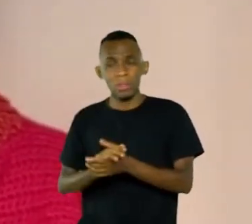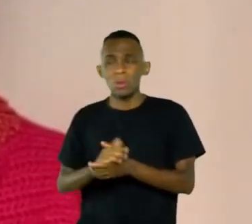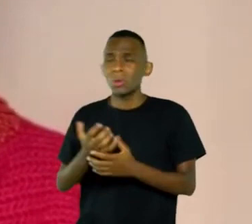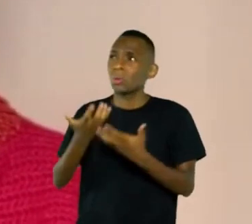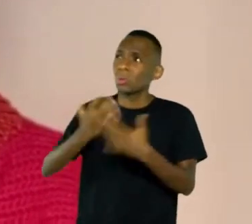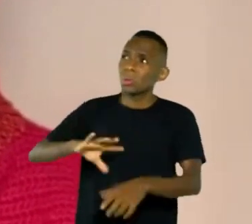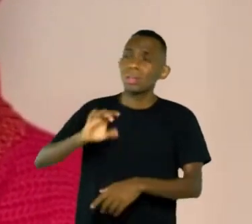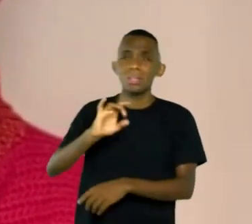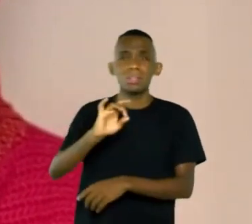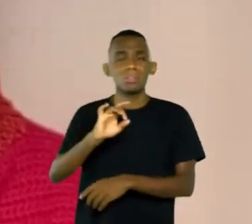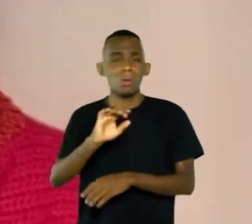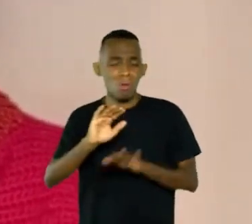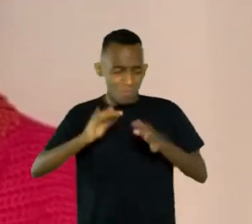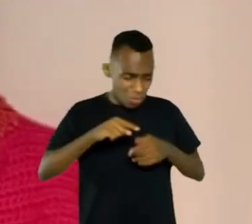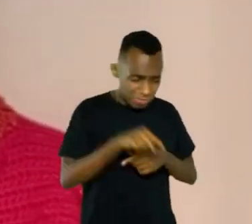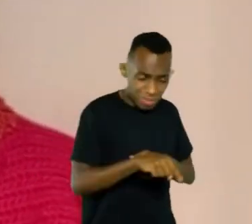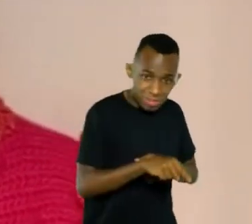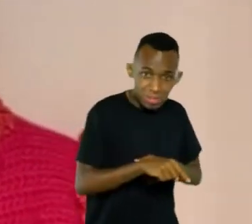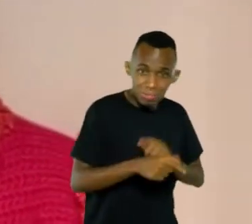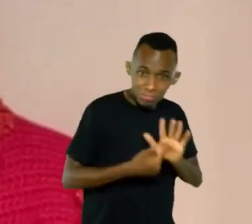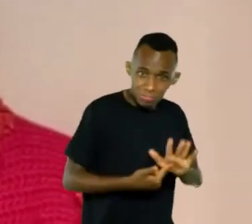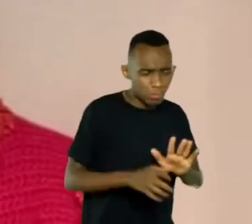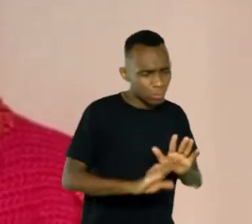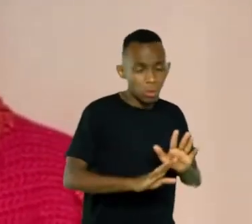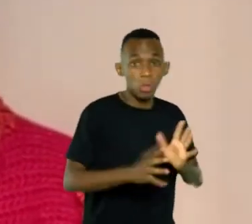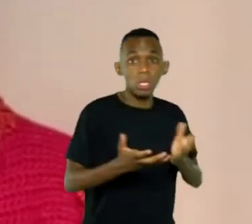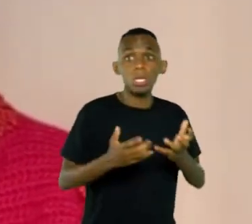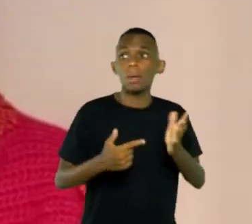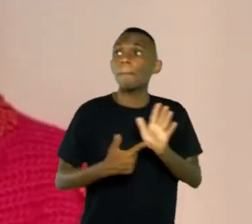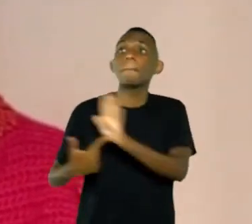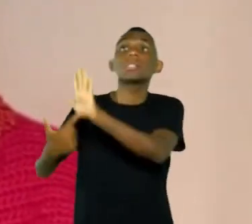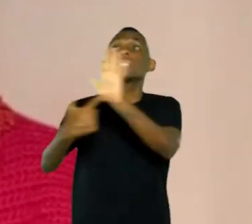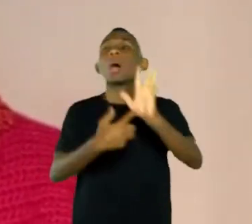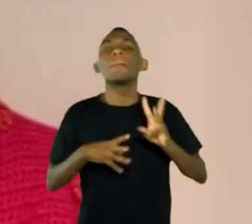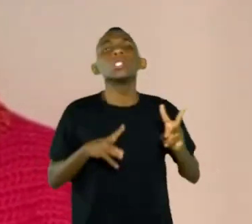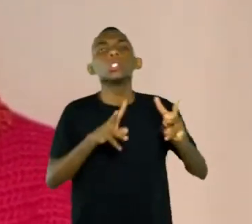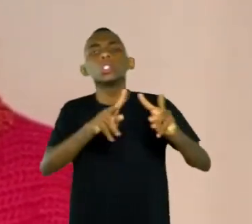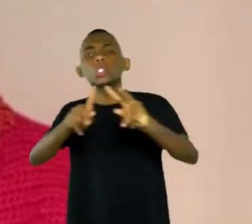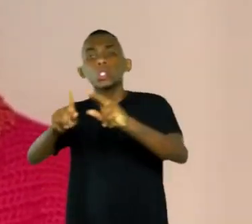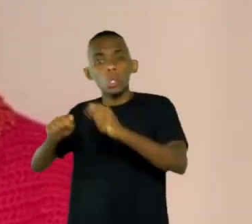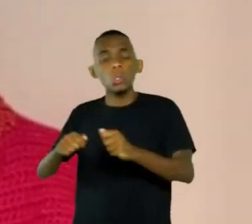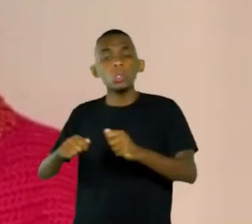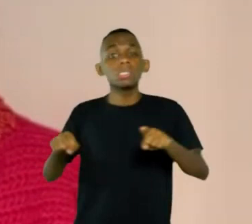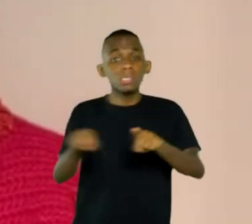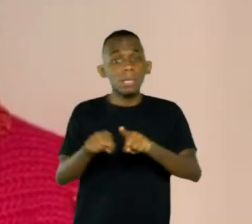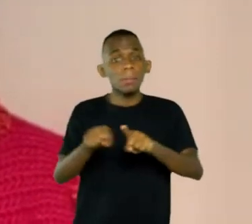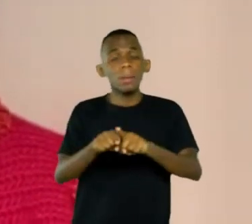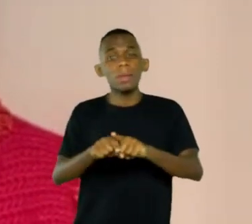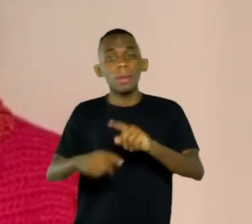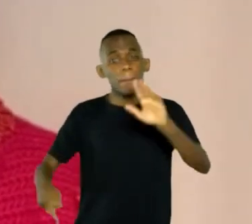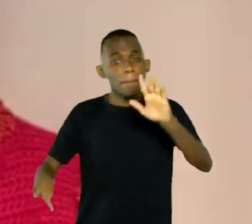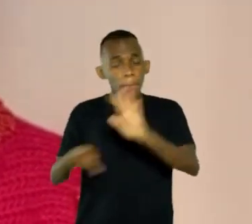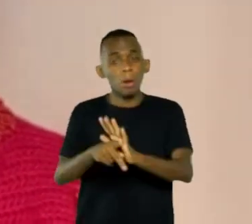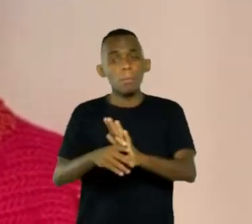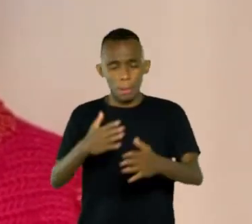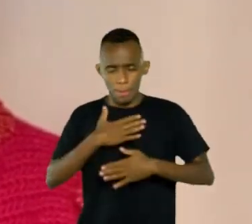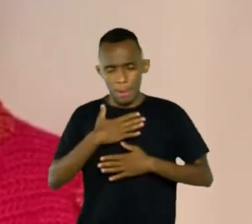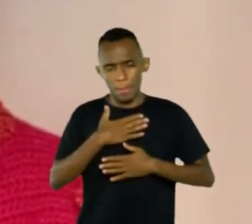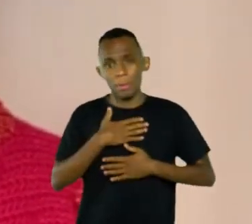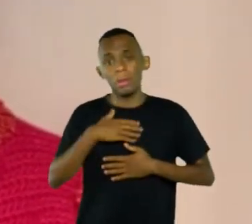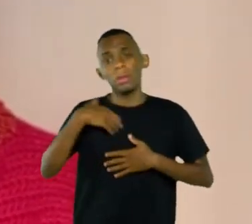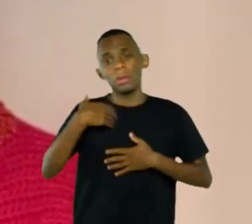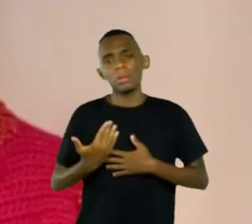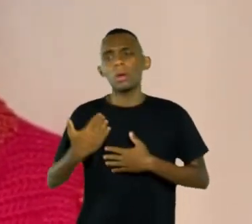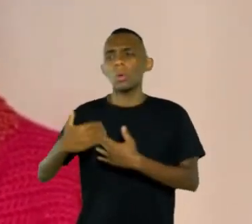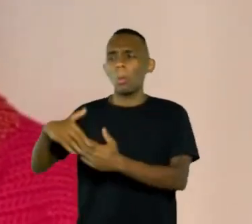para o mundo, eu queria gritar para o mundo e eu queria falar comigo mesmo, né? Então ali eu construí uma cronologia de um